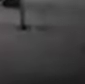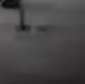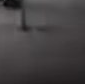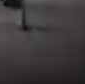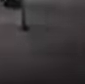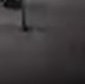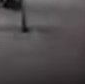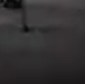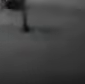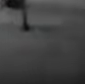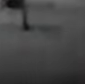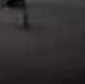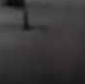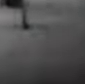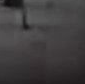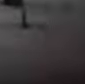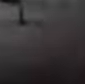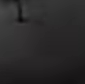agora